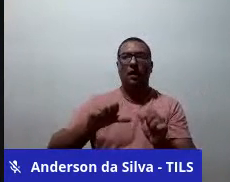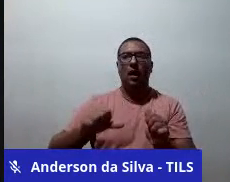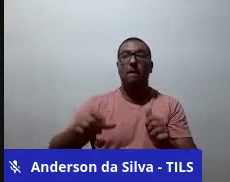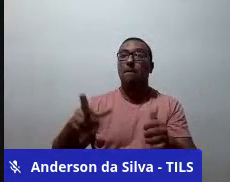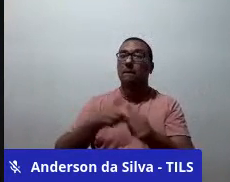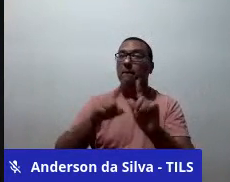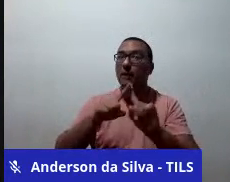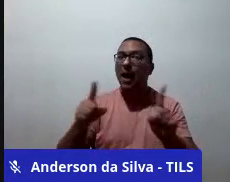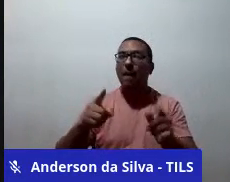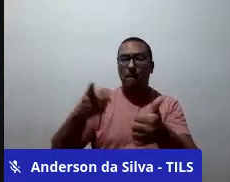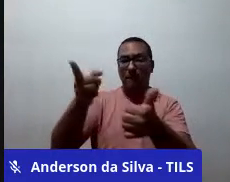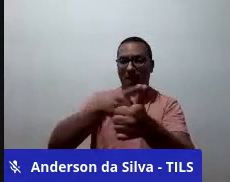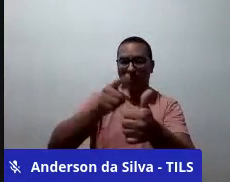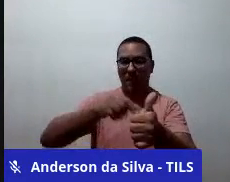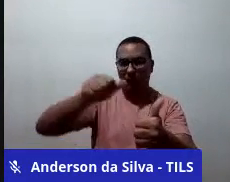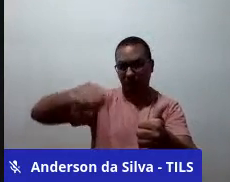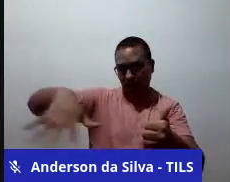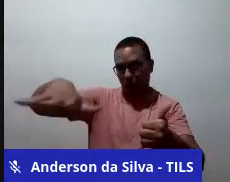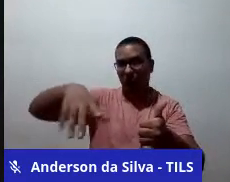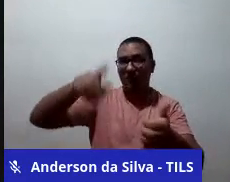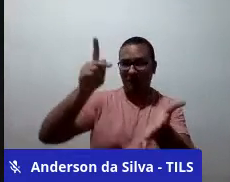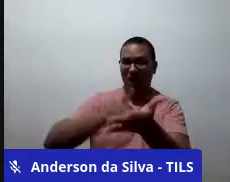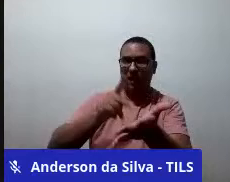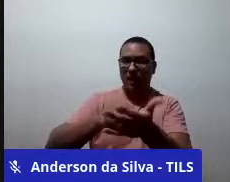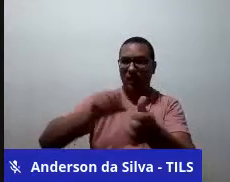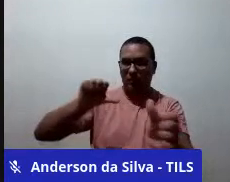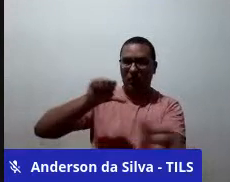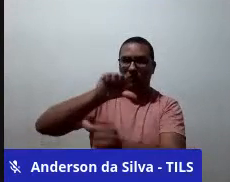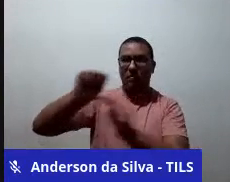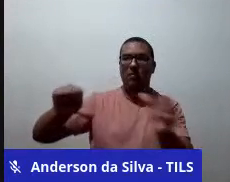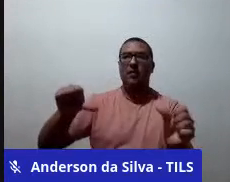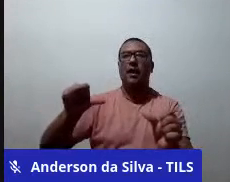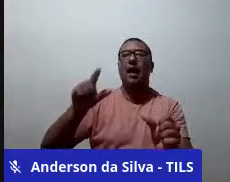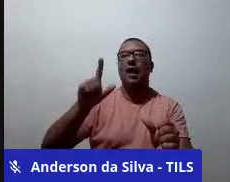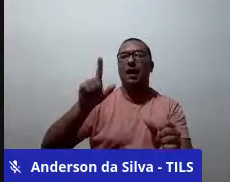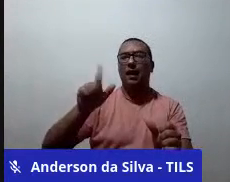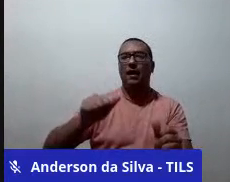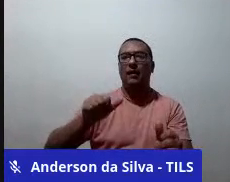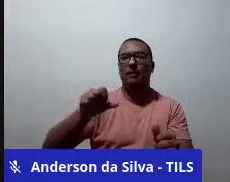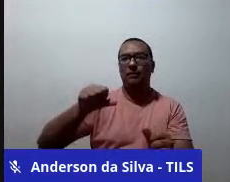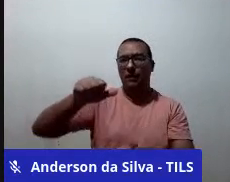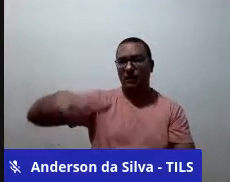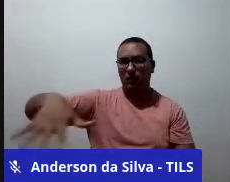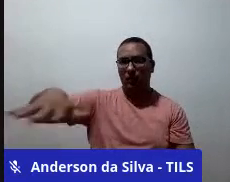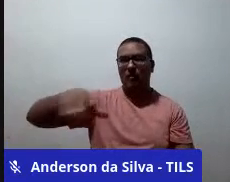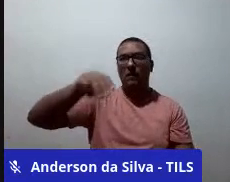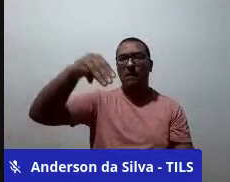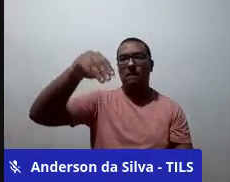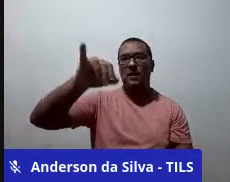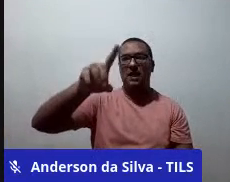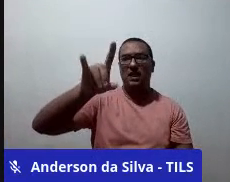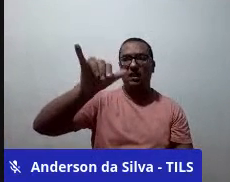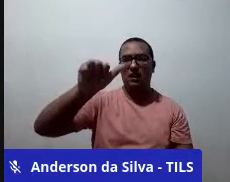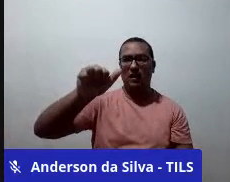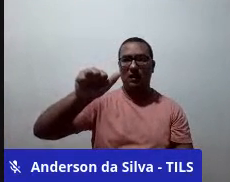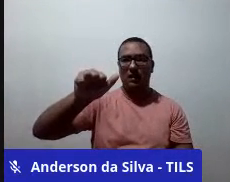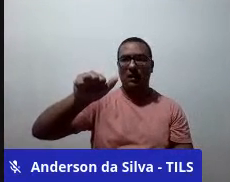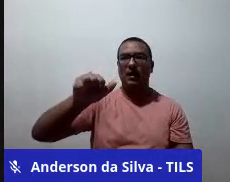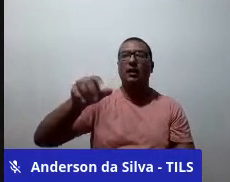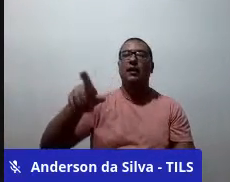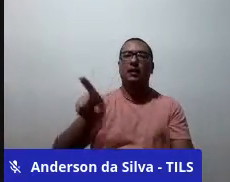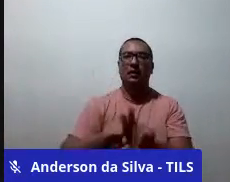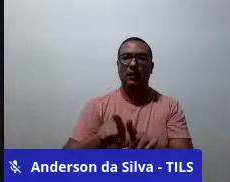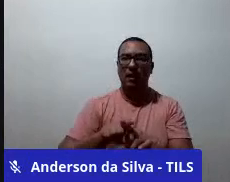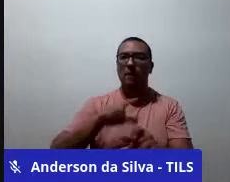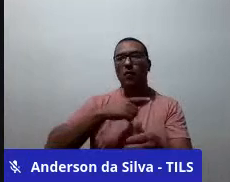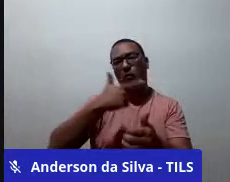foi atingido pela transformação digital foi o setor de mídia e entretenimento. Na sequência,